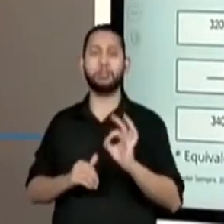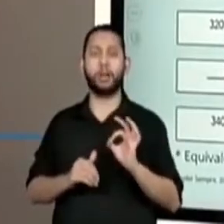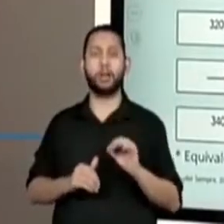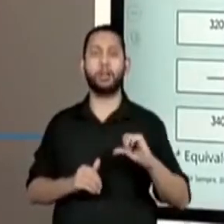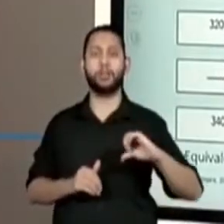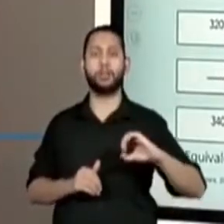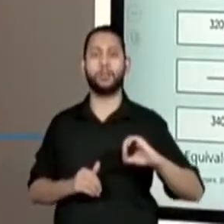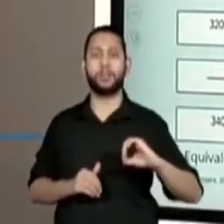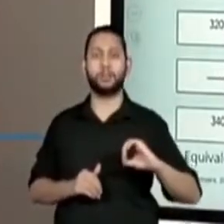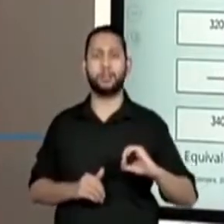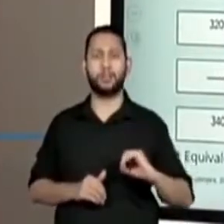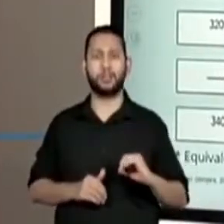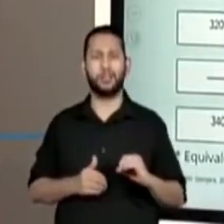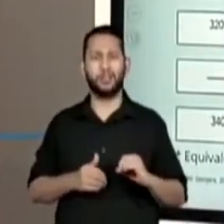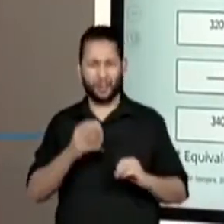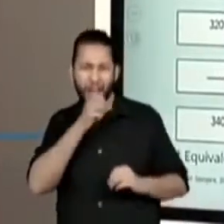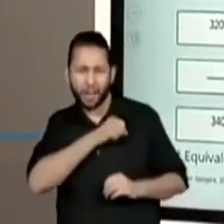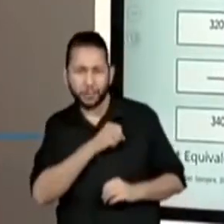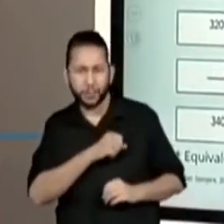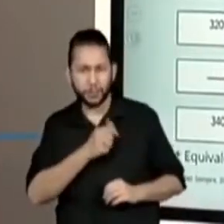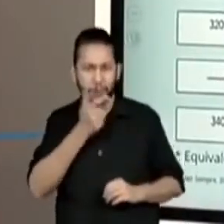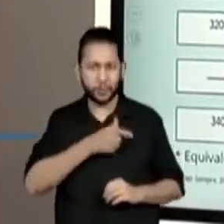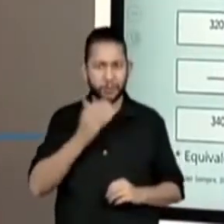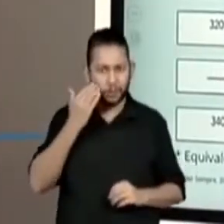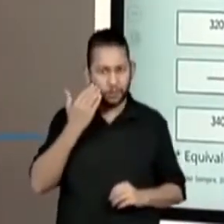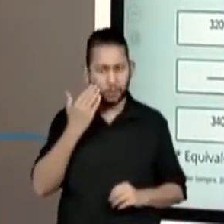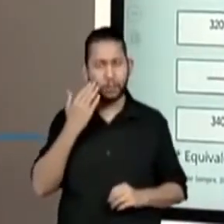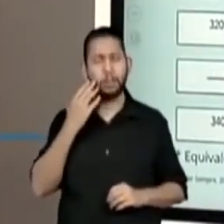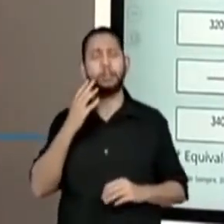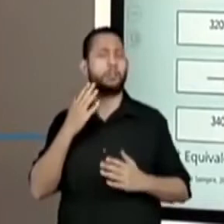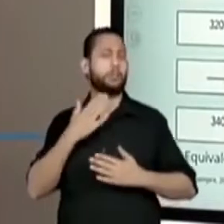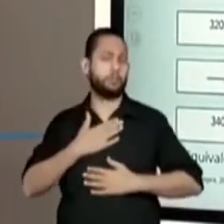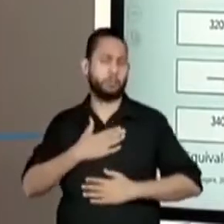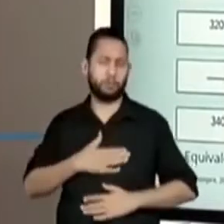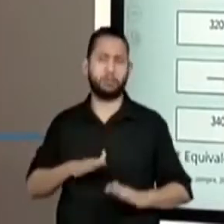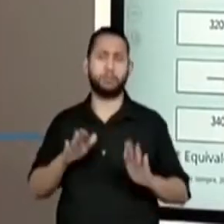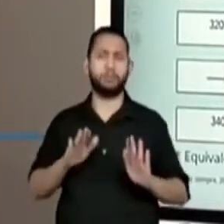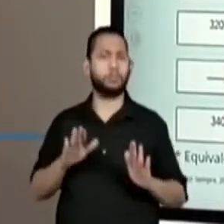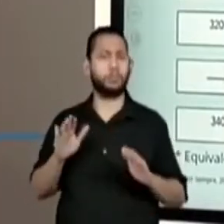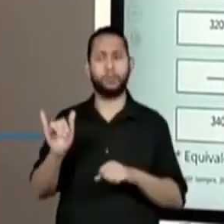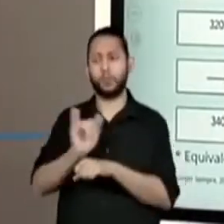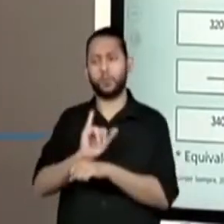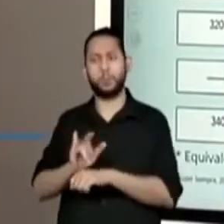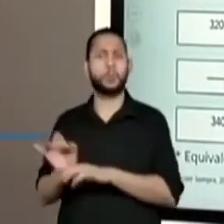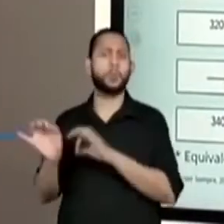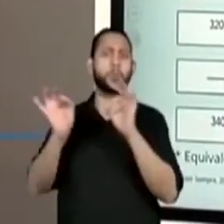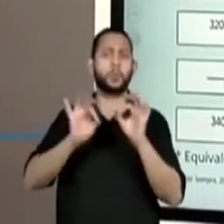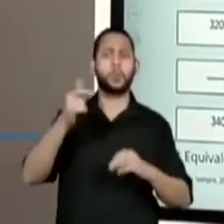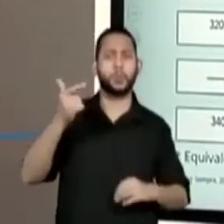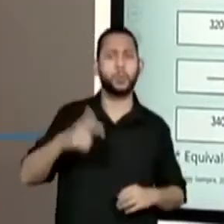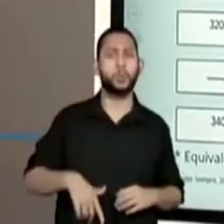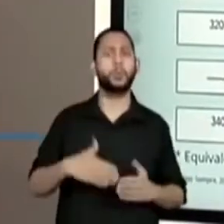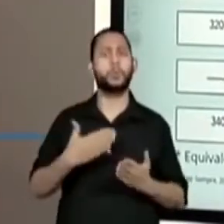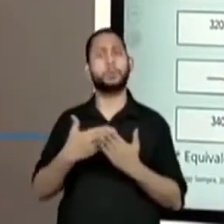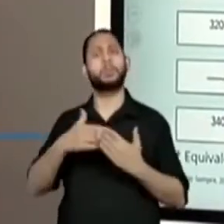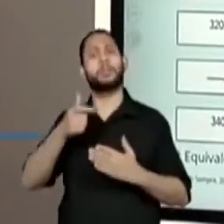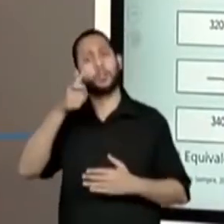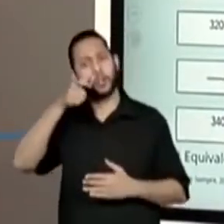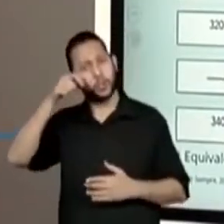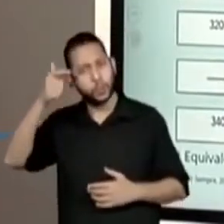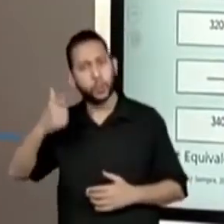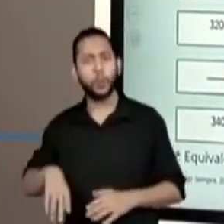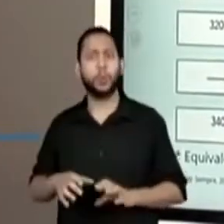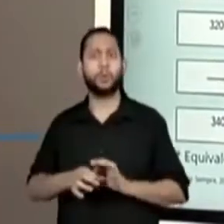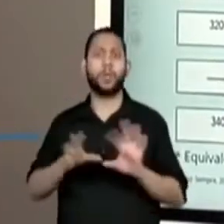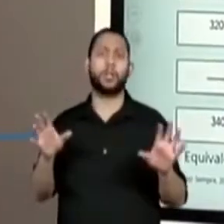Ah tá bom você achou que foi muito rápido tá volta aula depois vai ficar no repositório você pode assistir à reprise da aula amanhã às 9:00